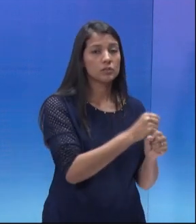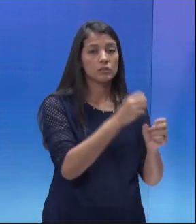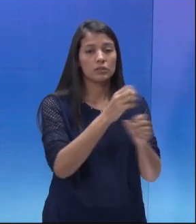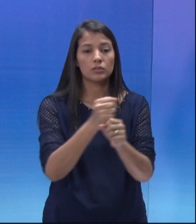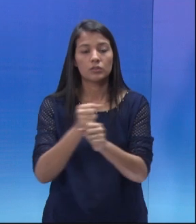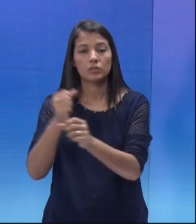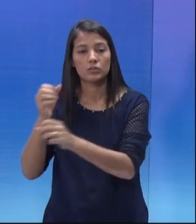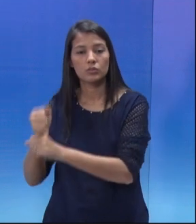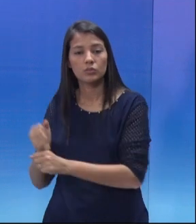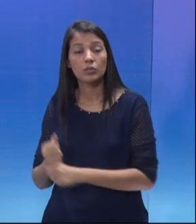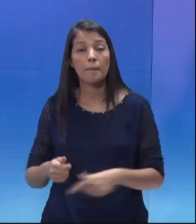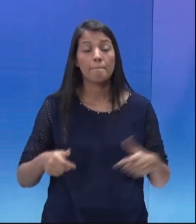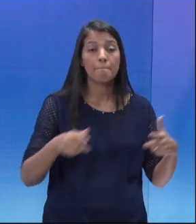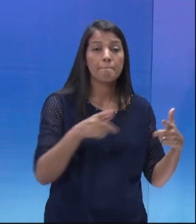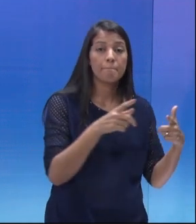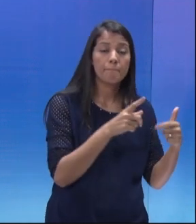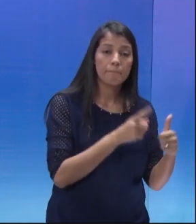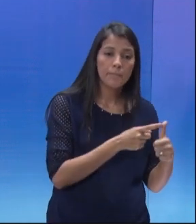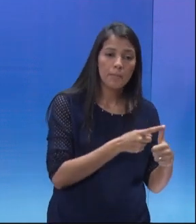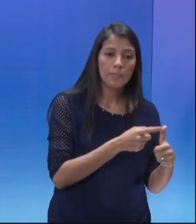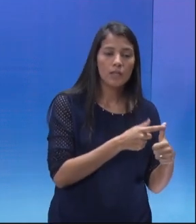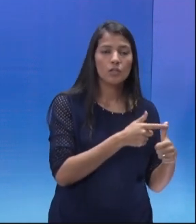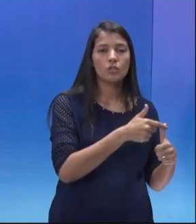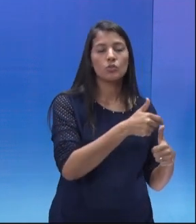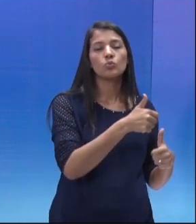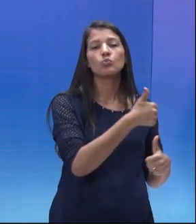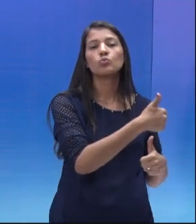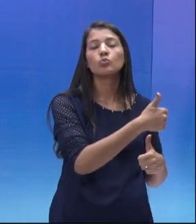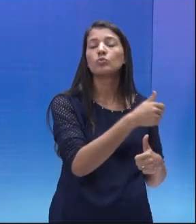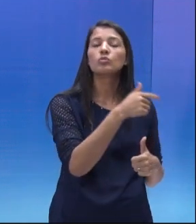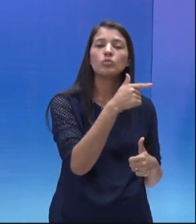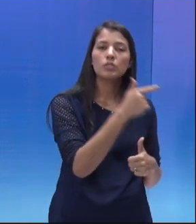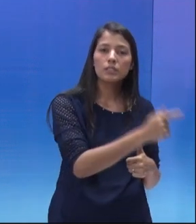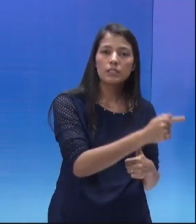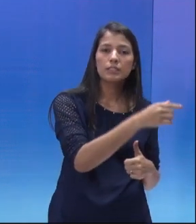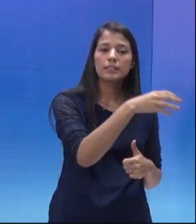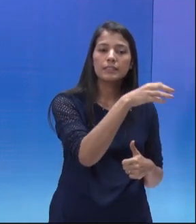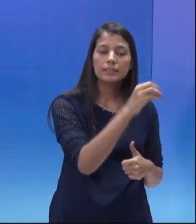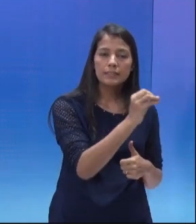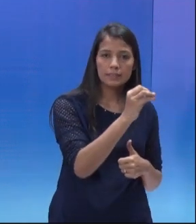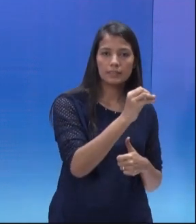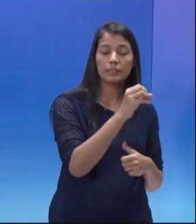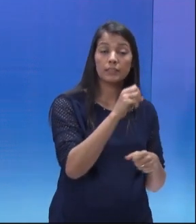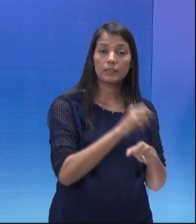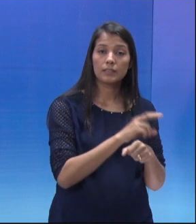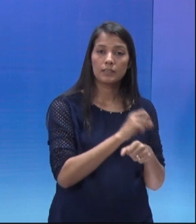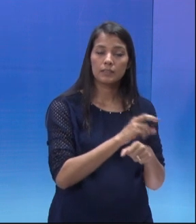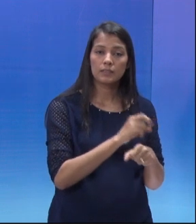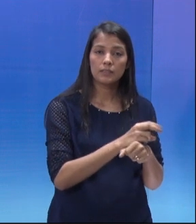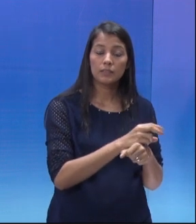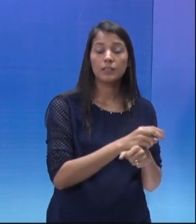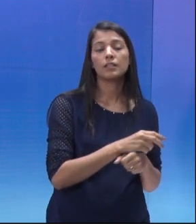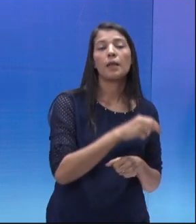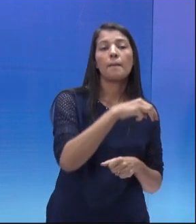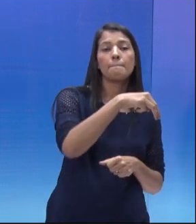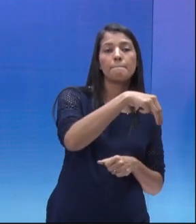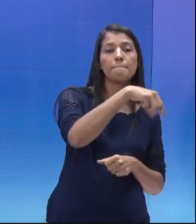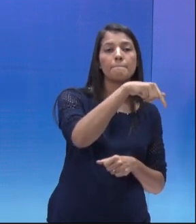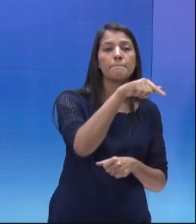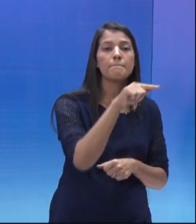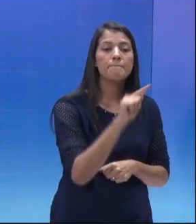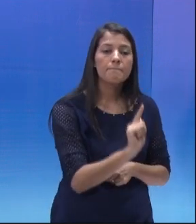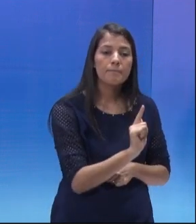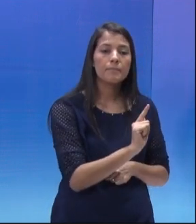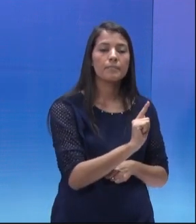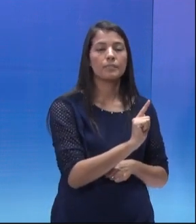cada quilo de rato. Como você sabe que o nosso rato tem apenas 200 gramas, logo nós temos